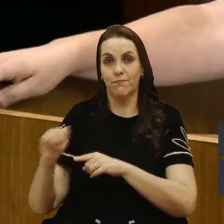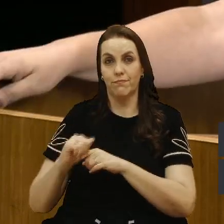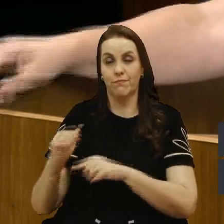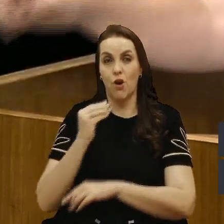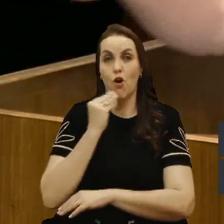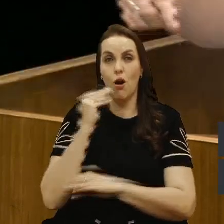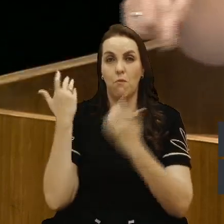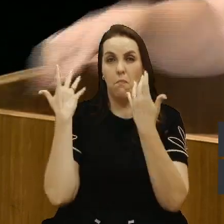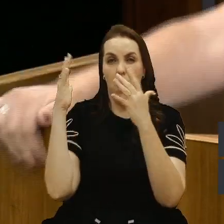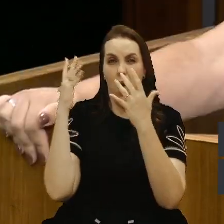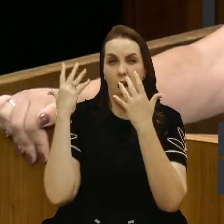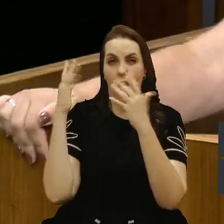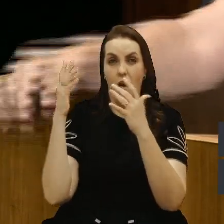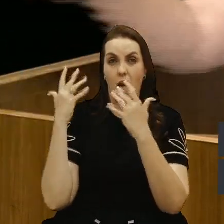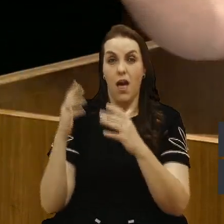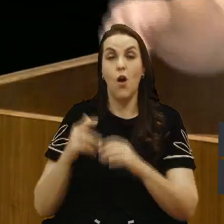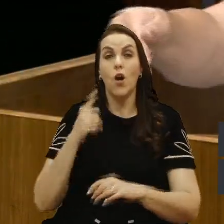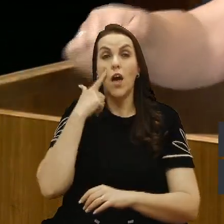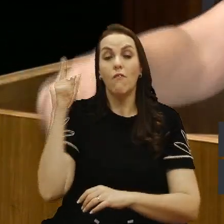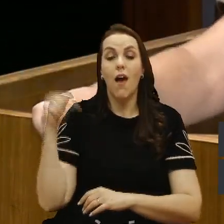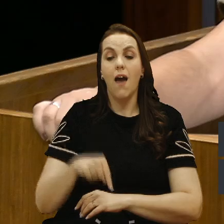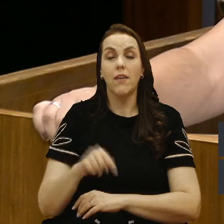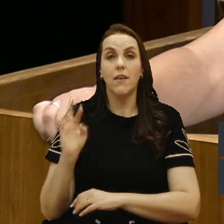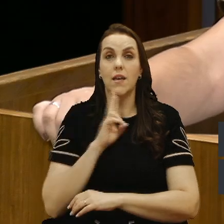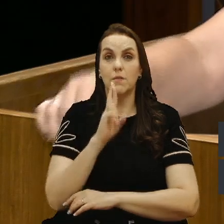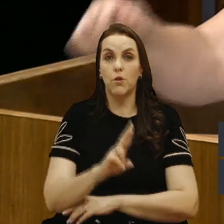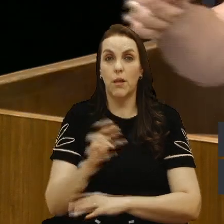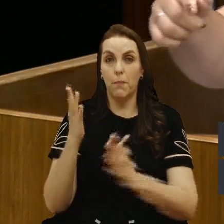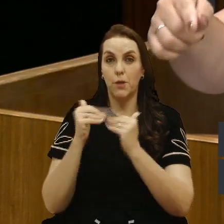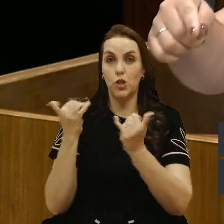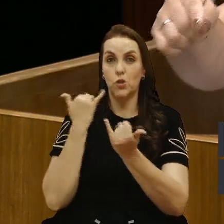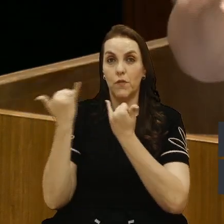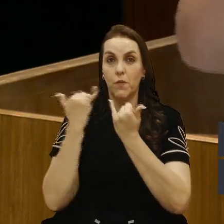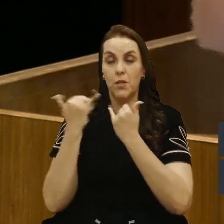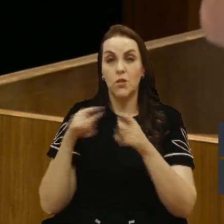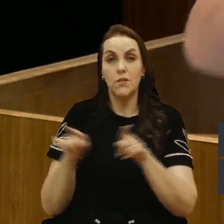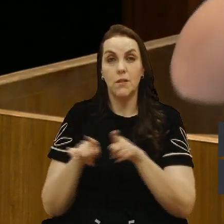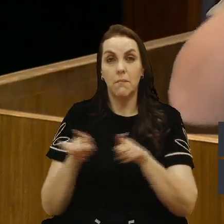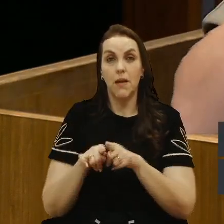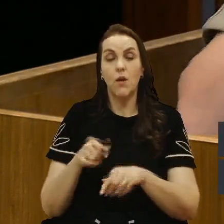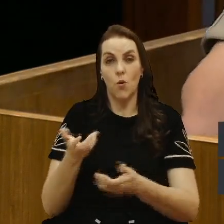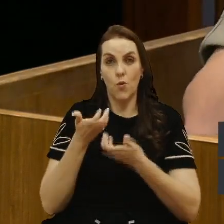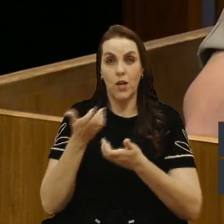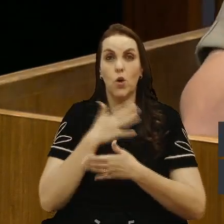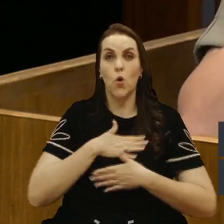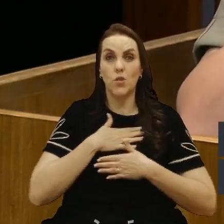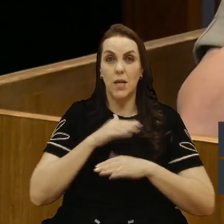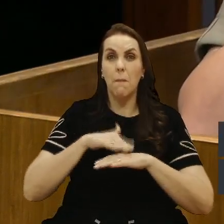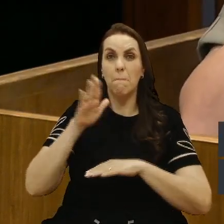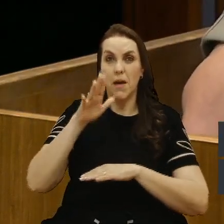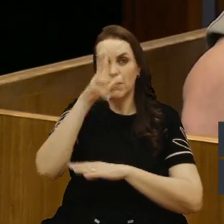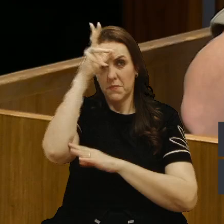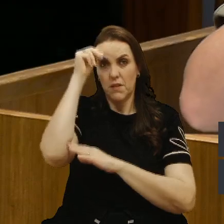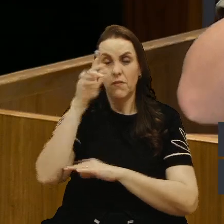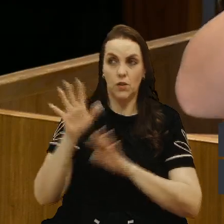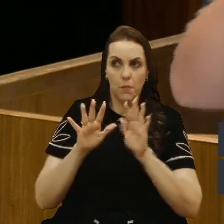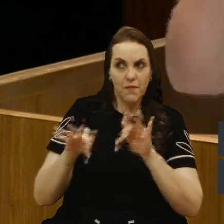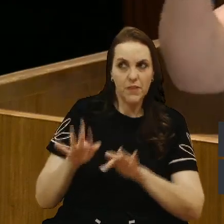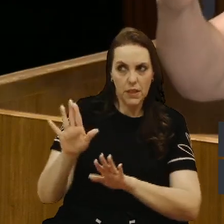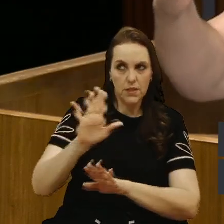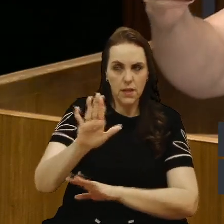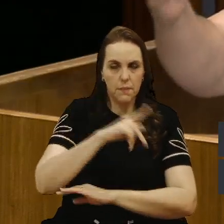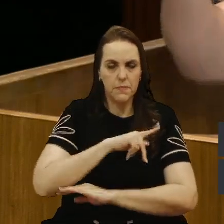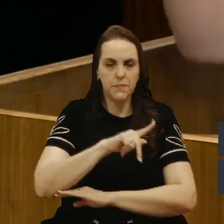bem alto, mas eu quero ver responder aqui. Responder os pedidos de informação, mas também eu gostaria mais desse prefeito para concluir, senhor presidente.